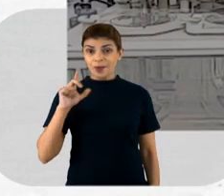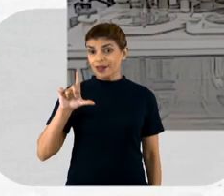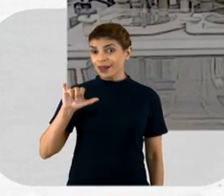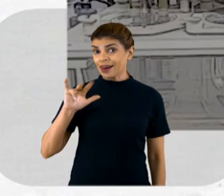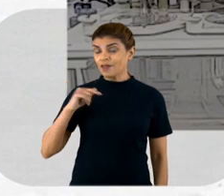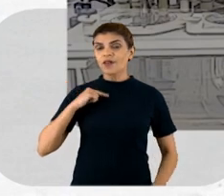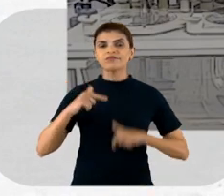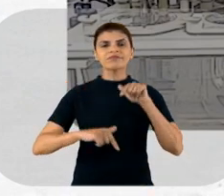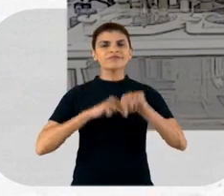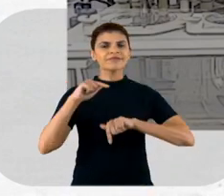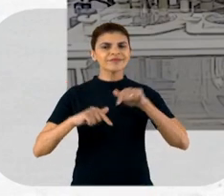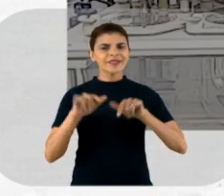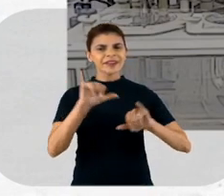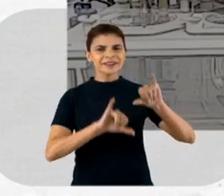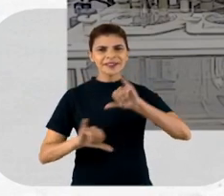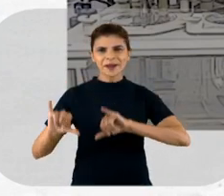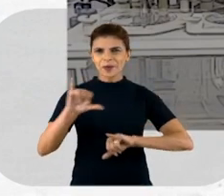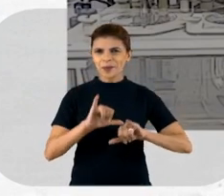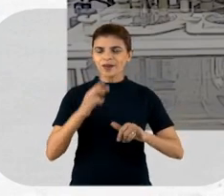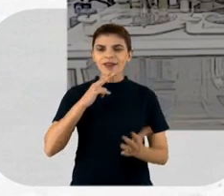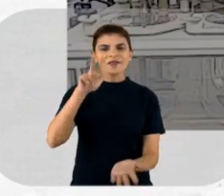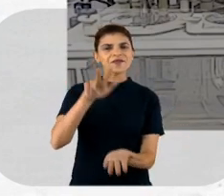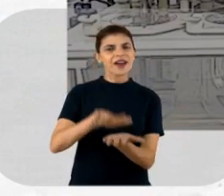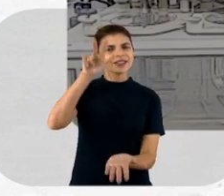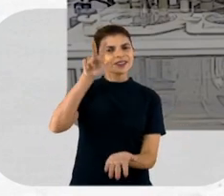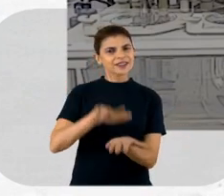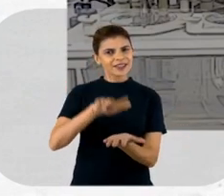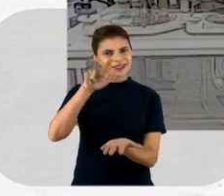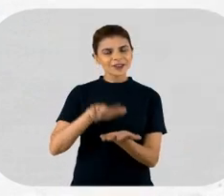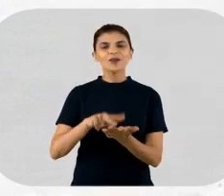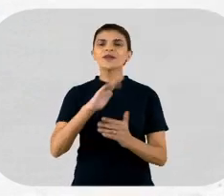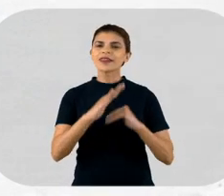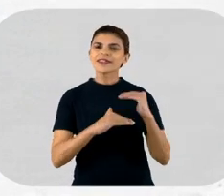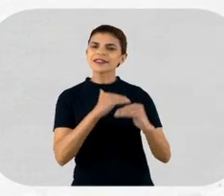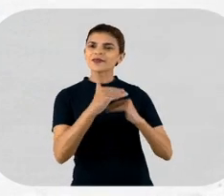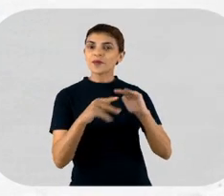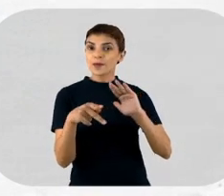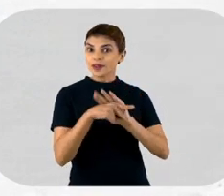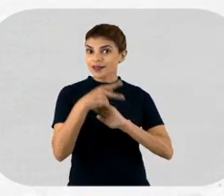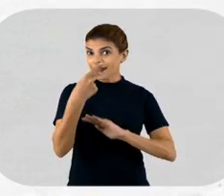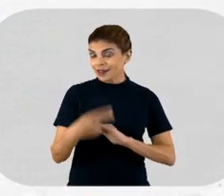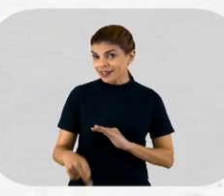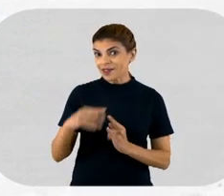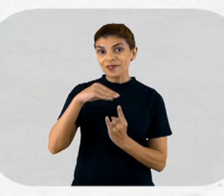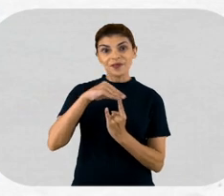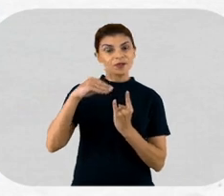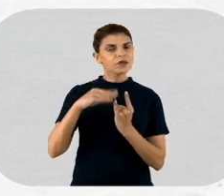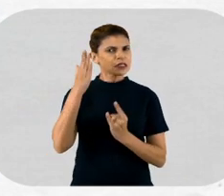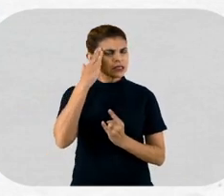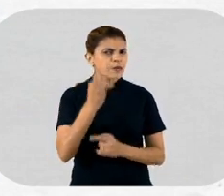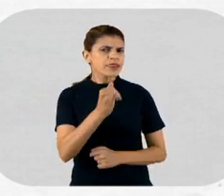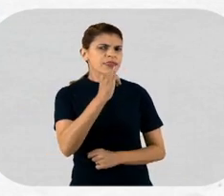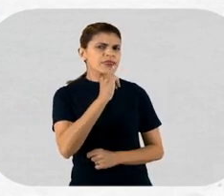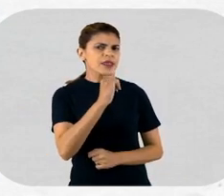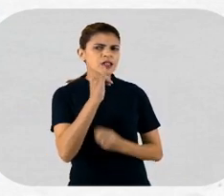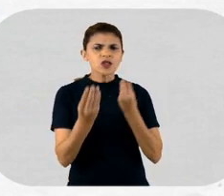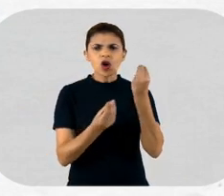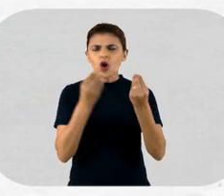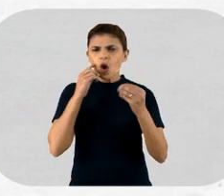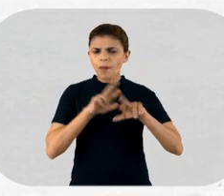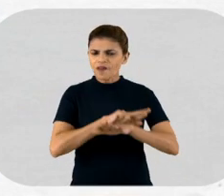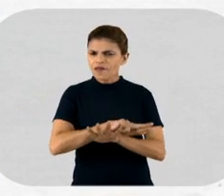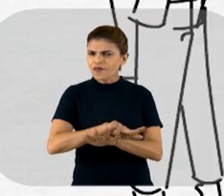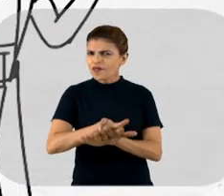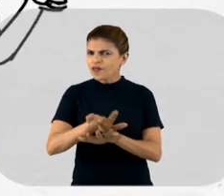no Laboratório de Desenvolvimento e Validação Analítica de Farmanguinhos. Você sabe a importância do teste de dissolução para avaliação de